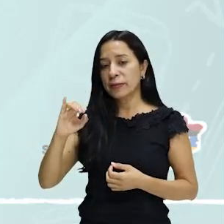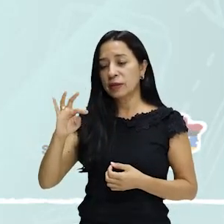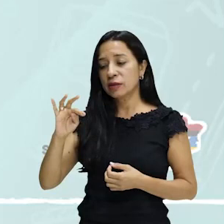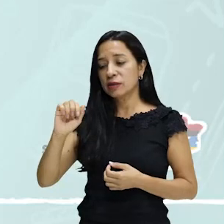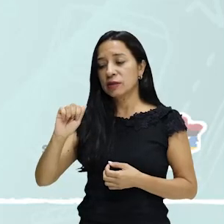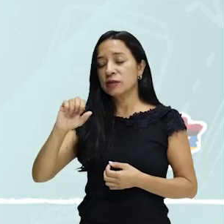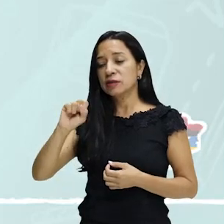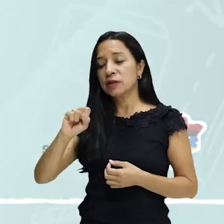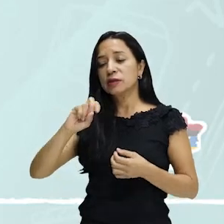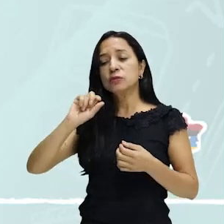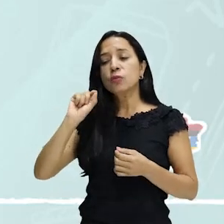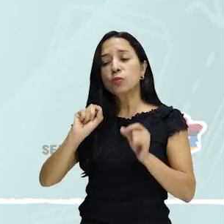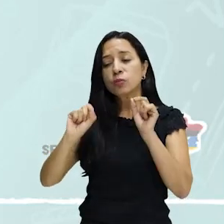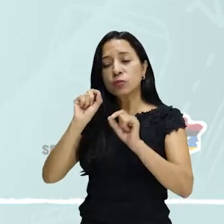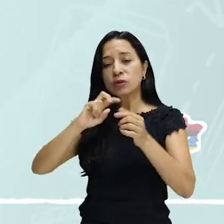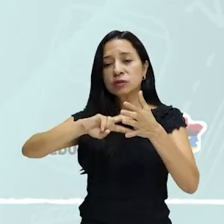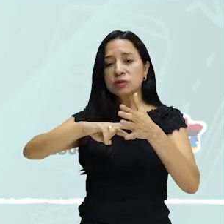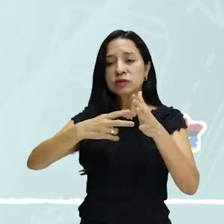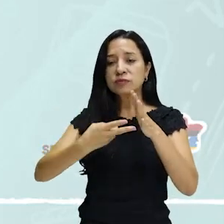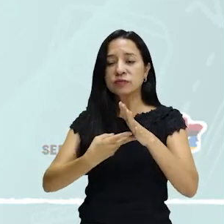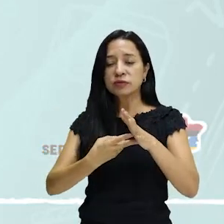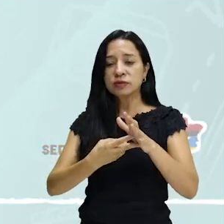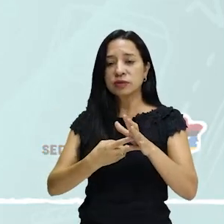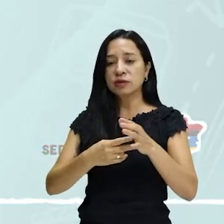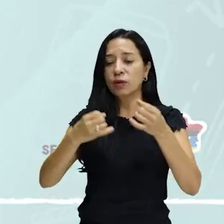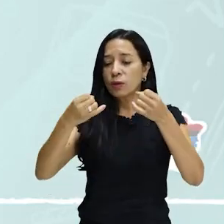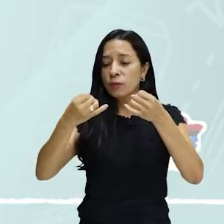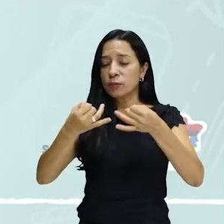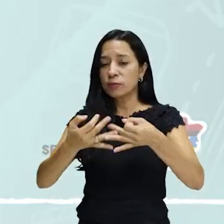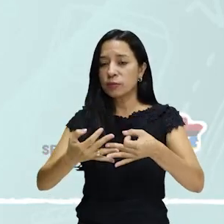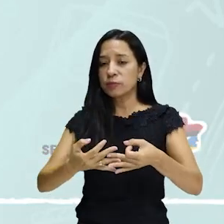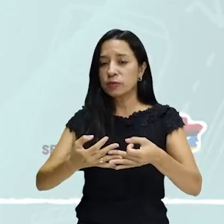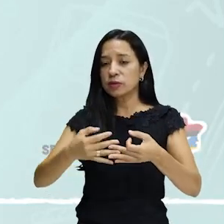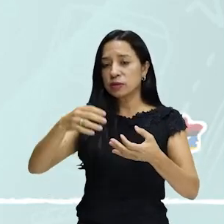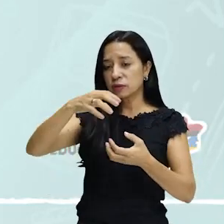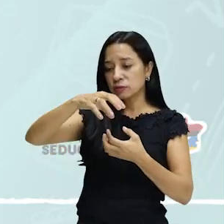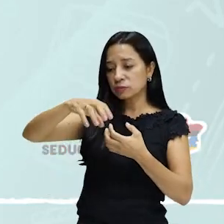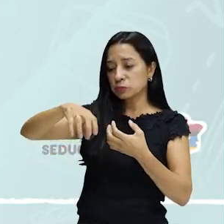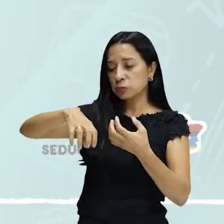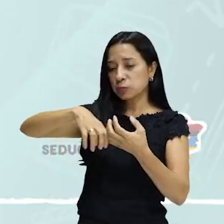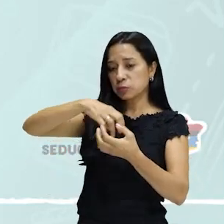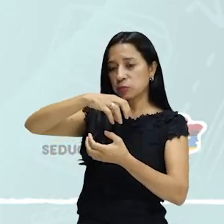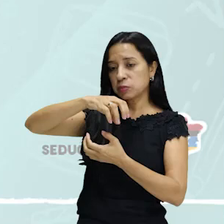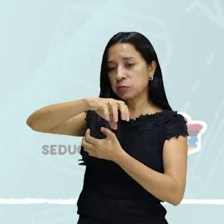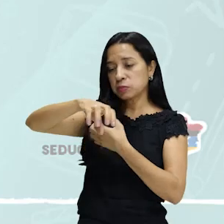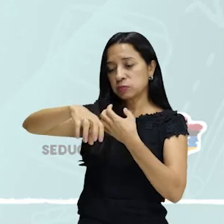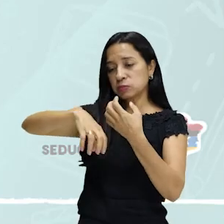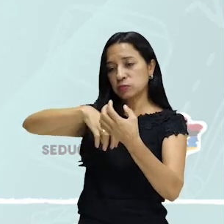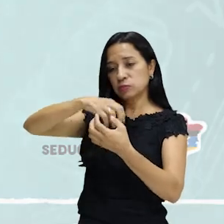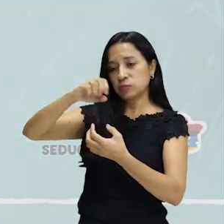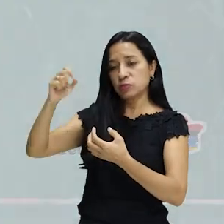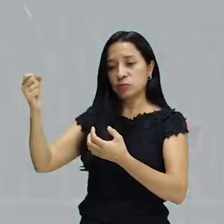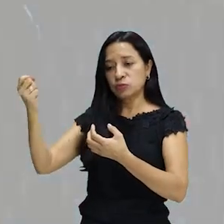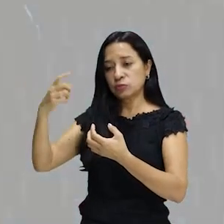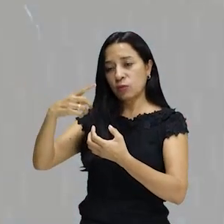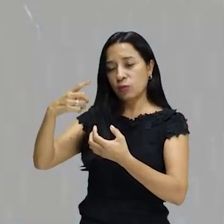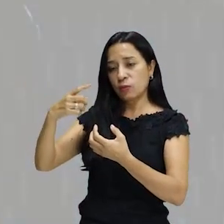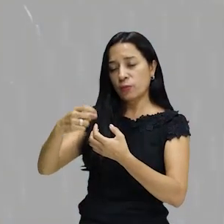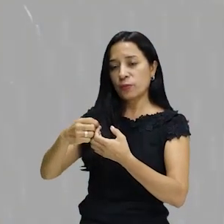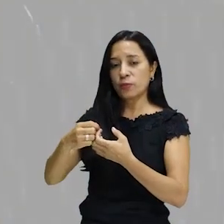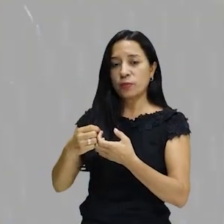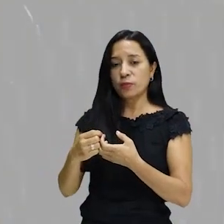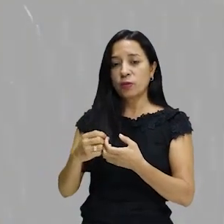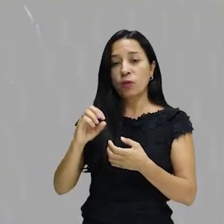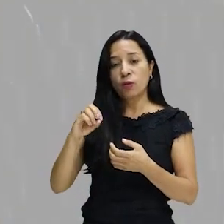dizer que a trajetória de planetas ao redor do Sol, certo? Ou a trajetória